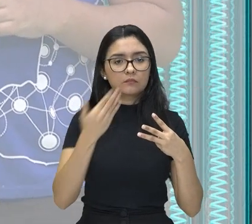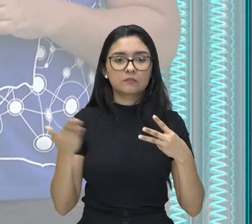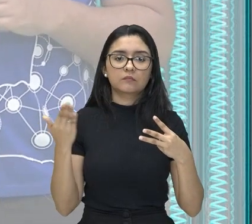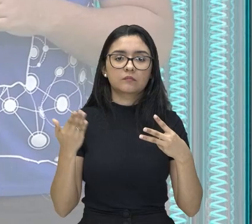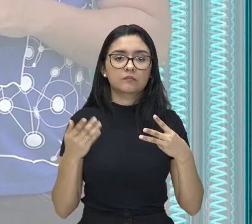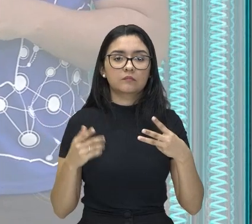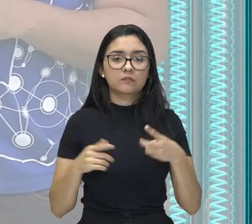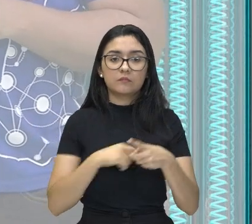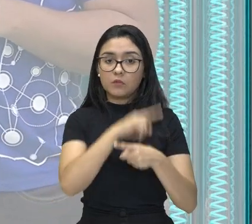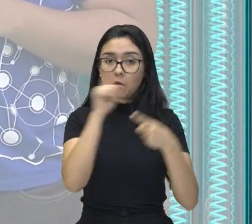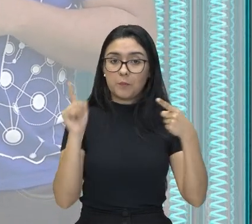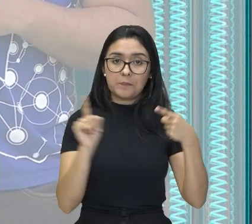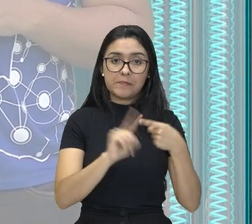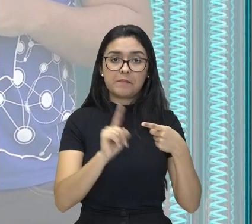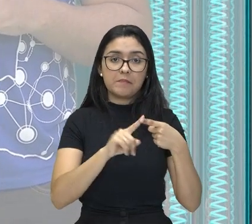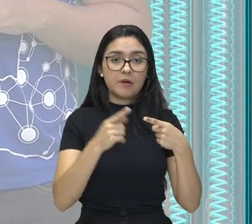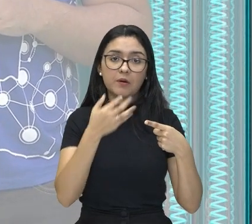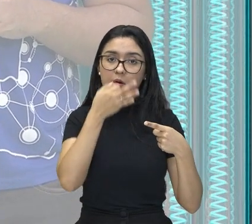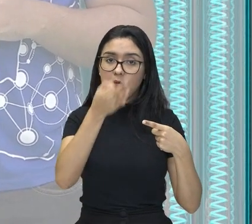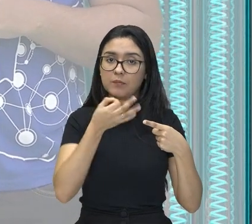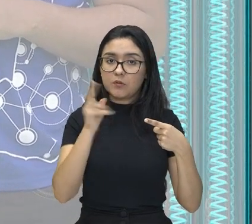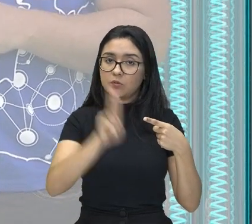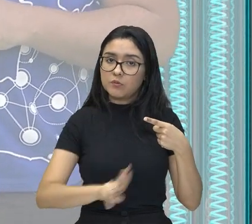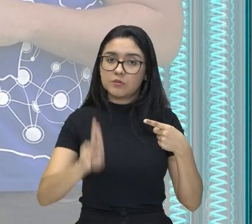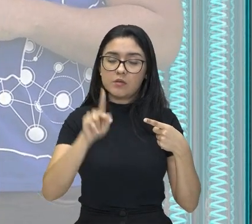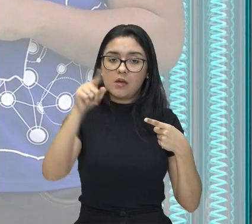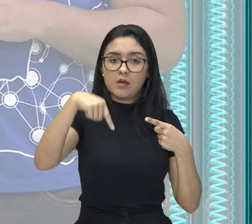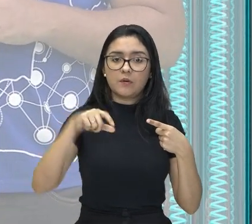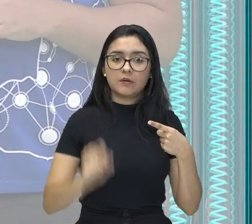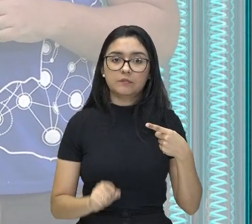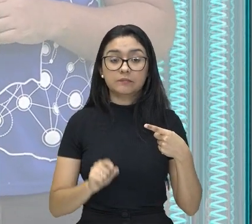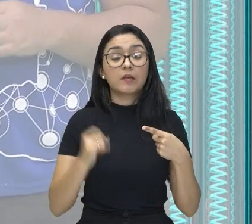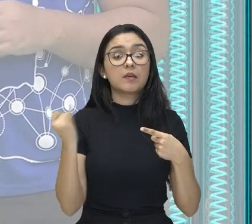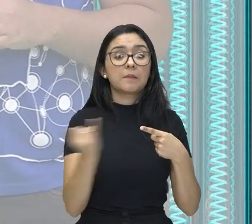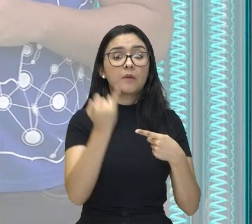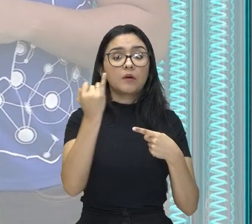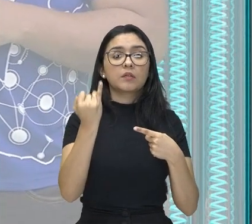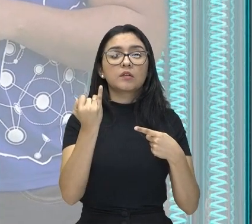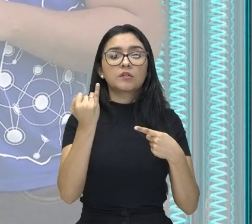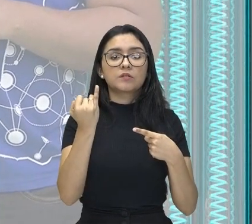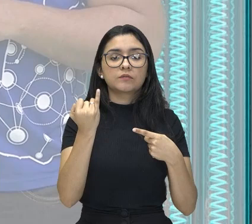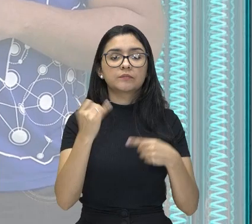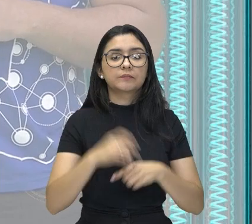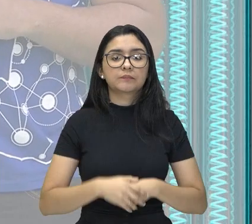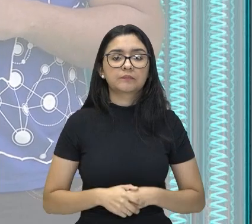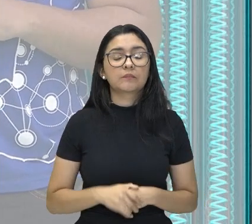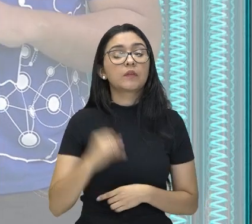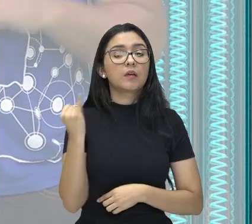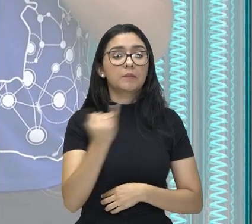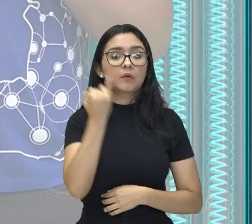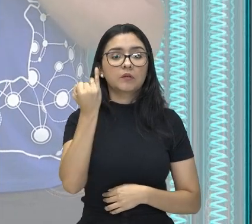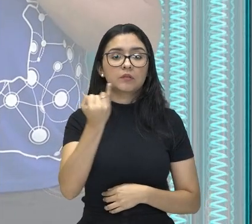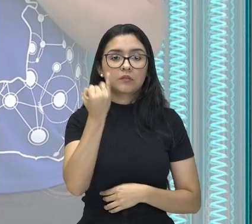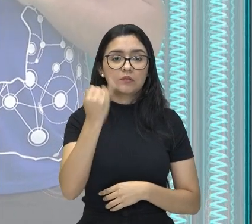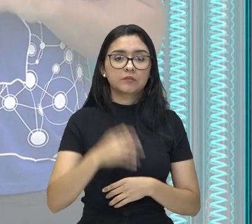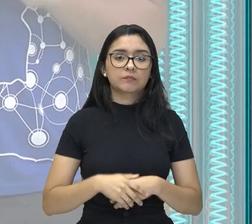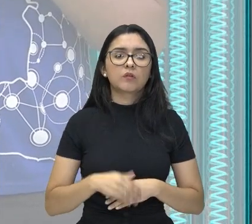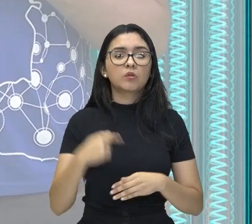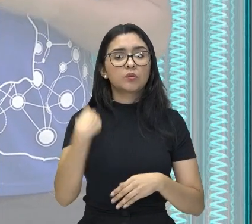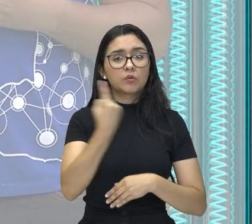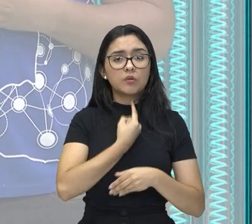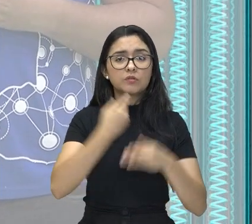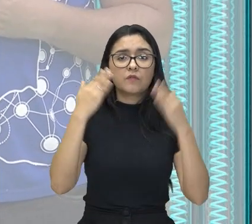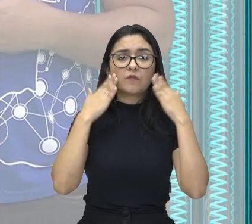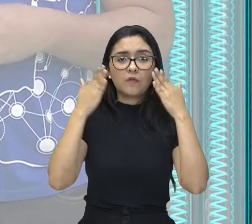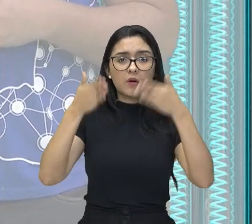só, o primeiro argumento que ele utiliza, ele coloca, primeiro, é importante olha só, é importante focarmos